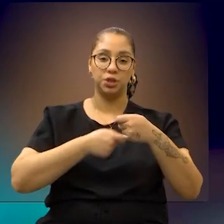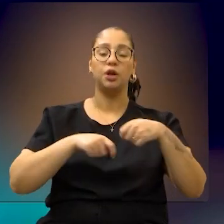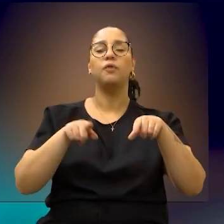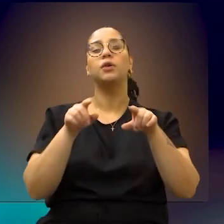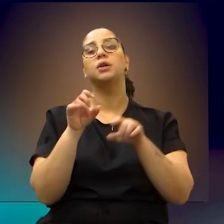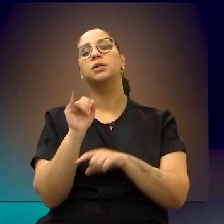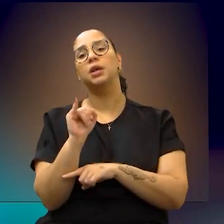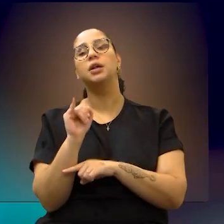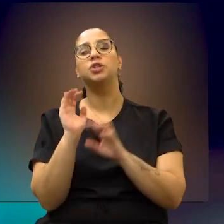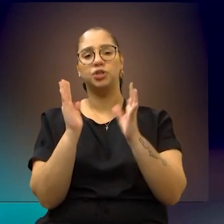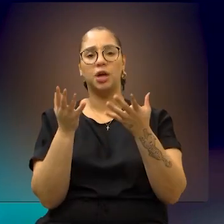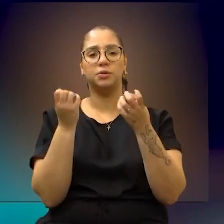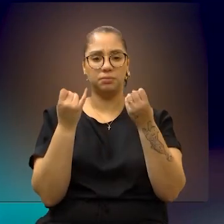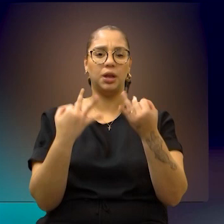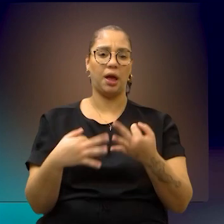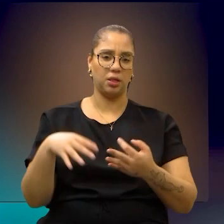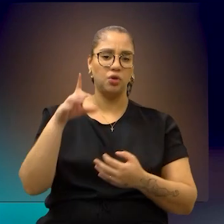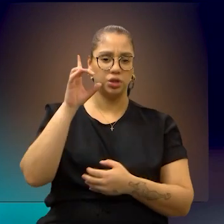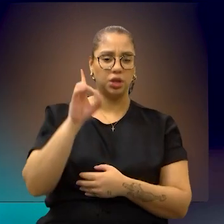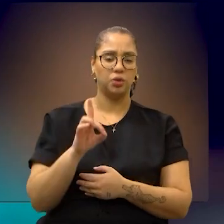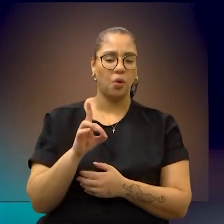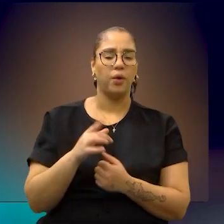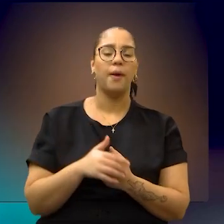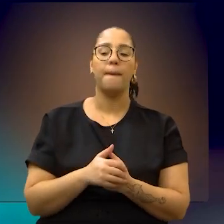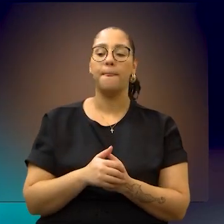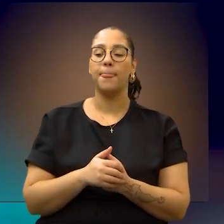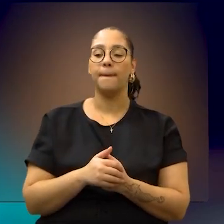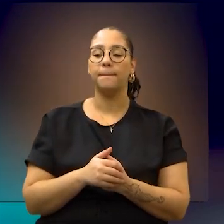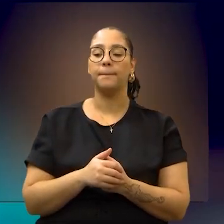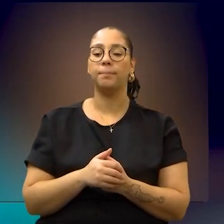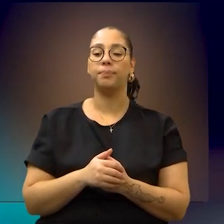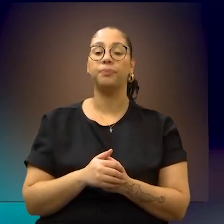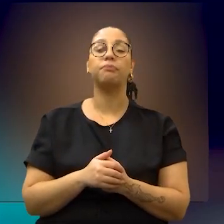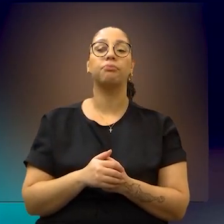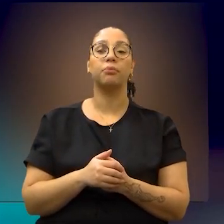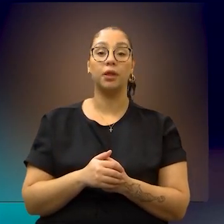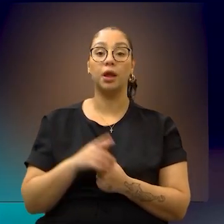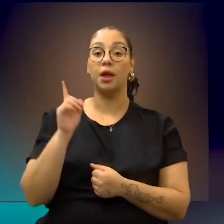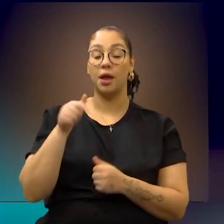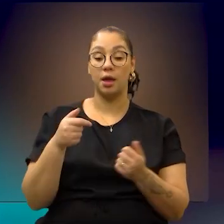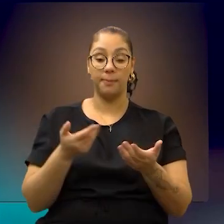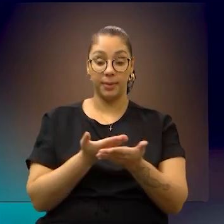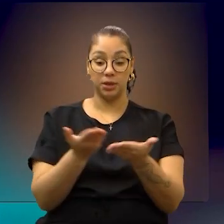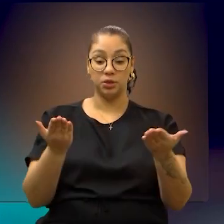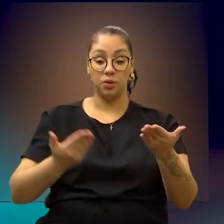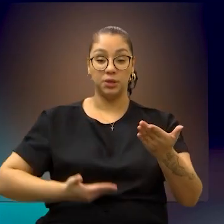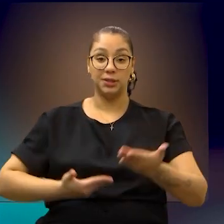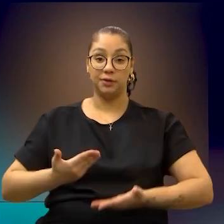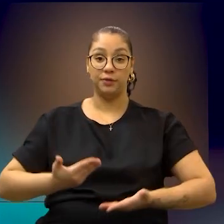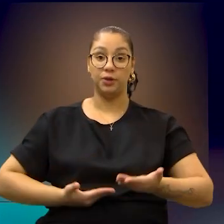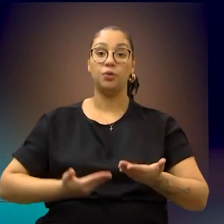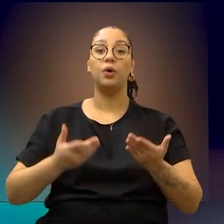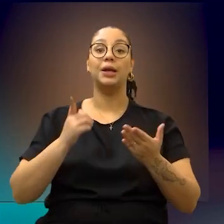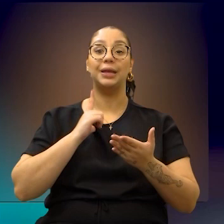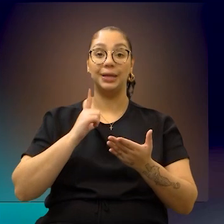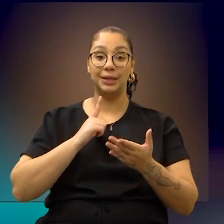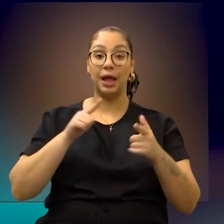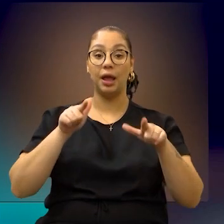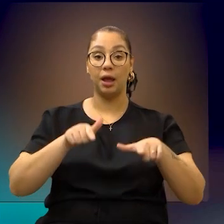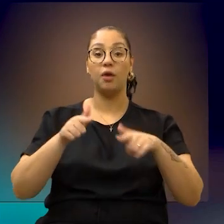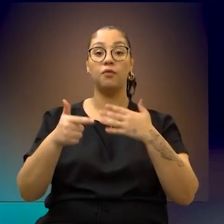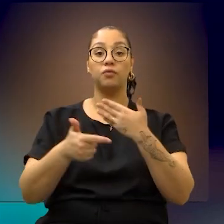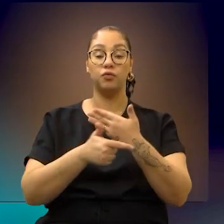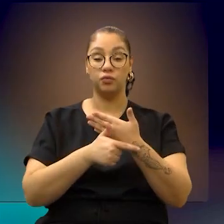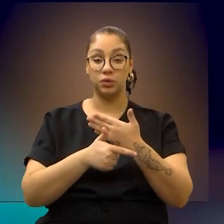administrativos e, como foi bem explanado pela diretora, a gente gera aos servidores que ocupam essas